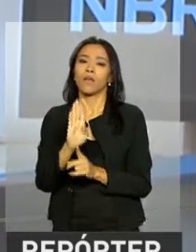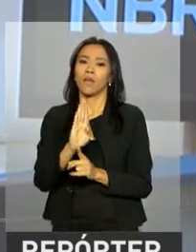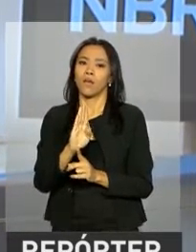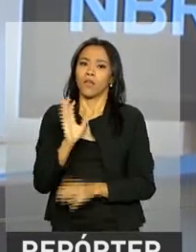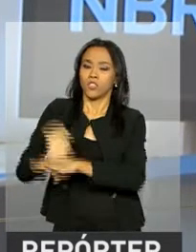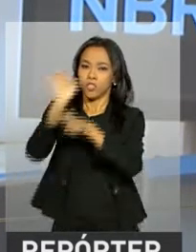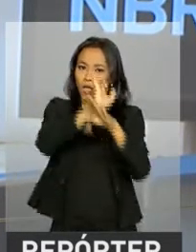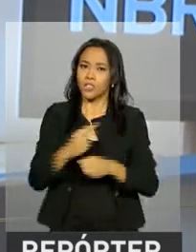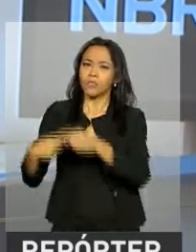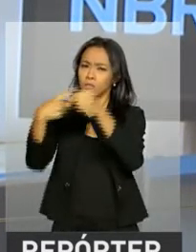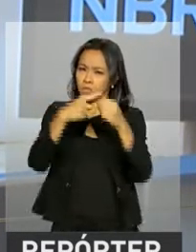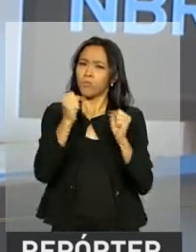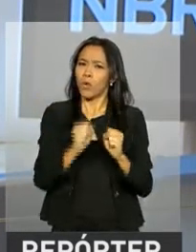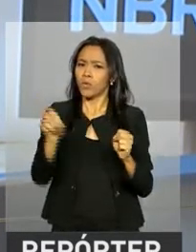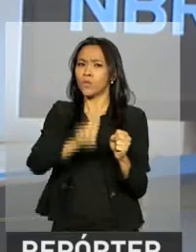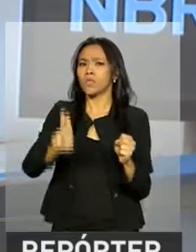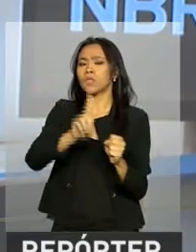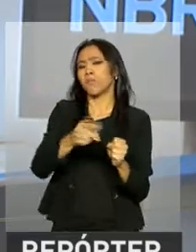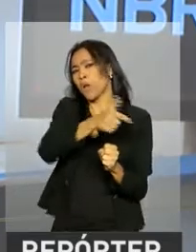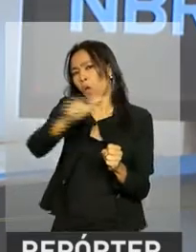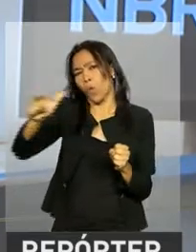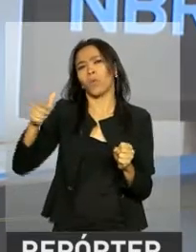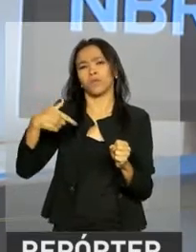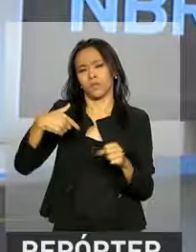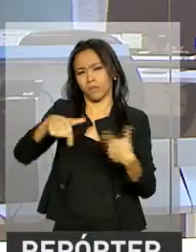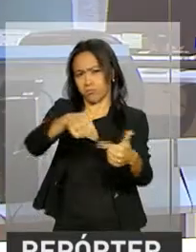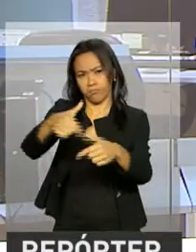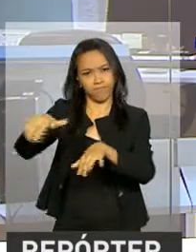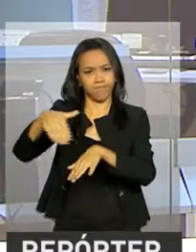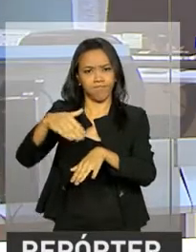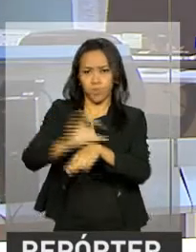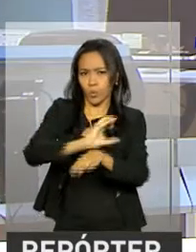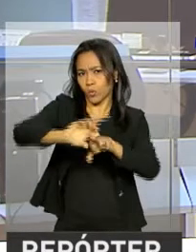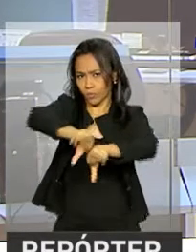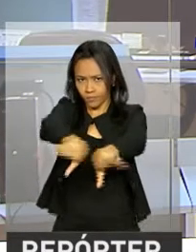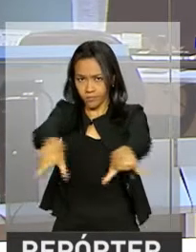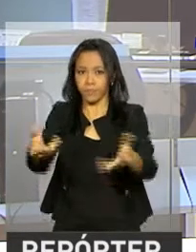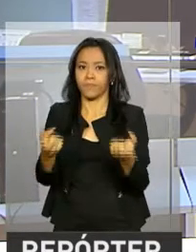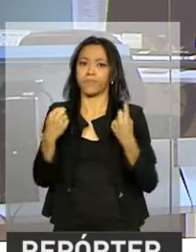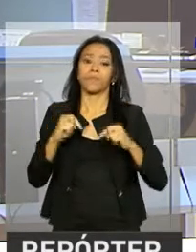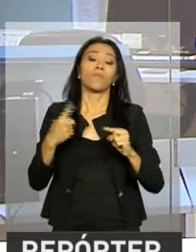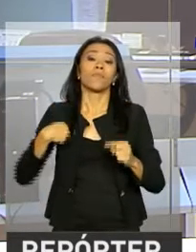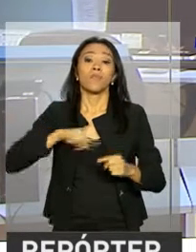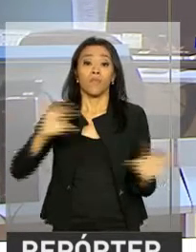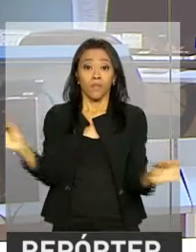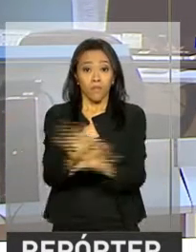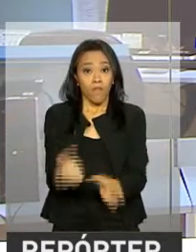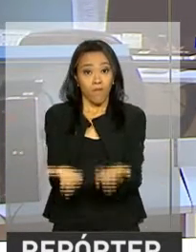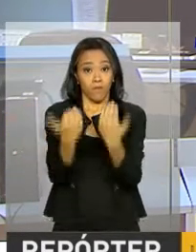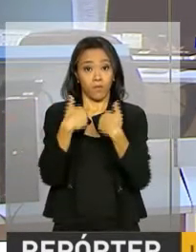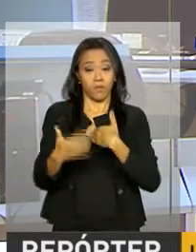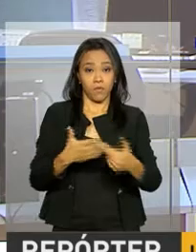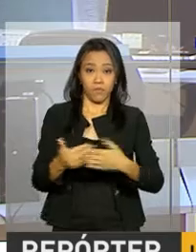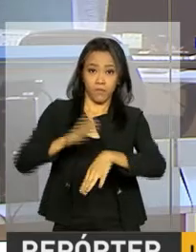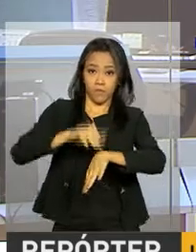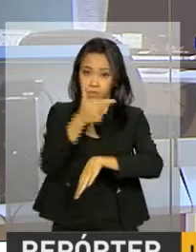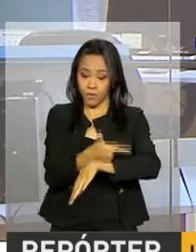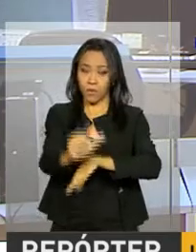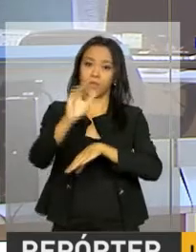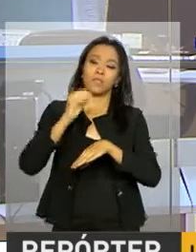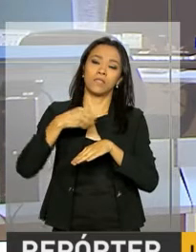custear programas de melhoria na educação e essa edição termina aqui voltamos a qualquer momento com outras